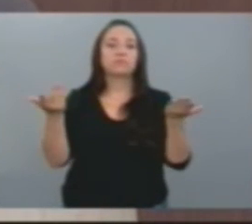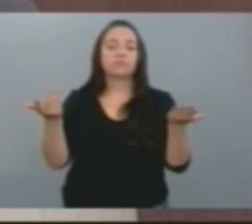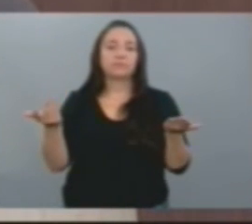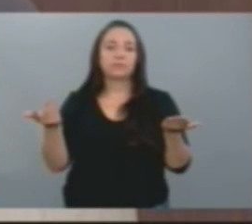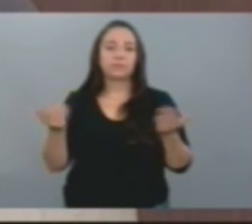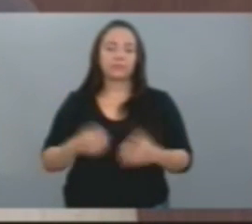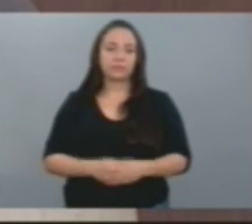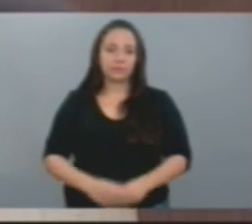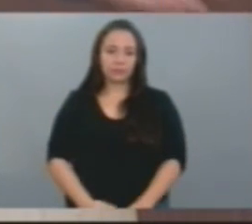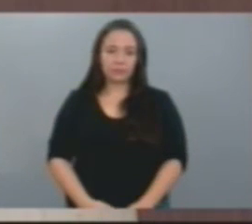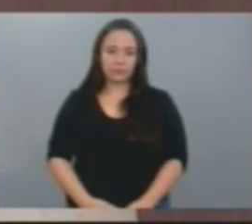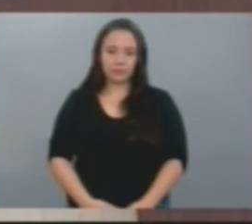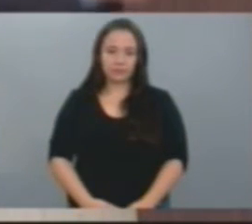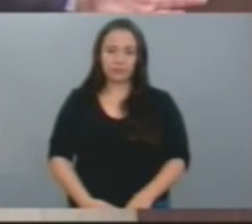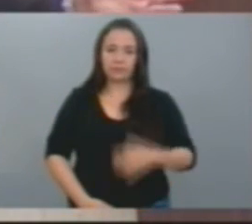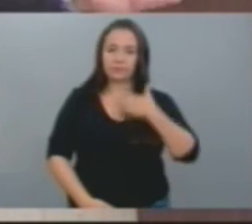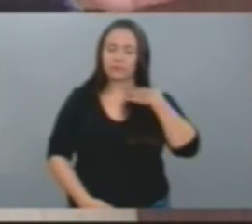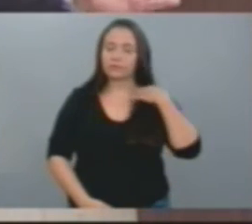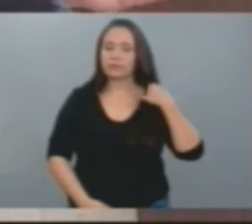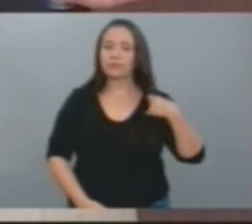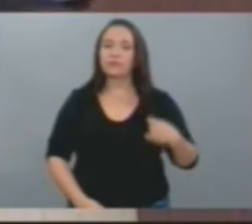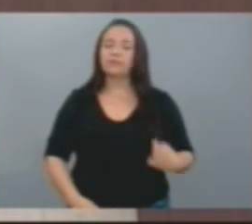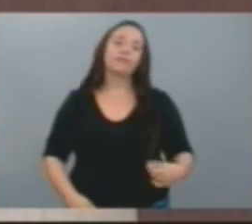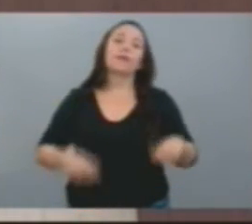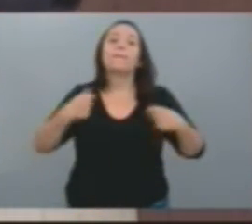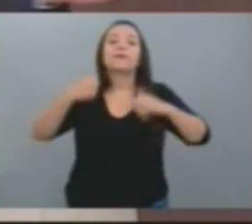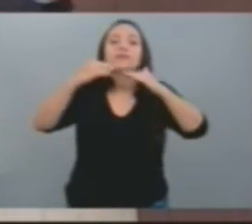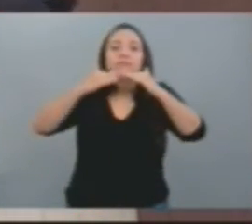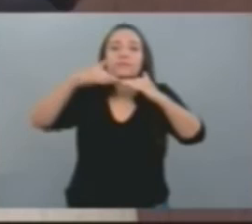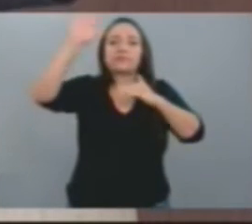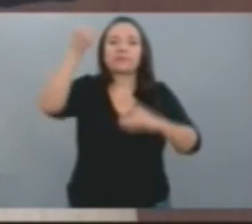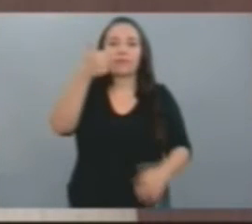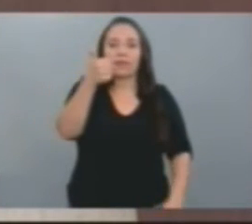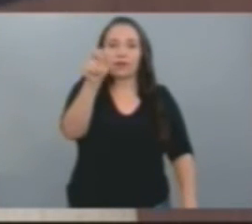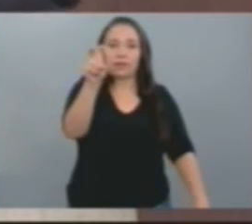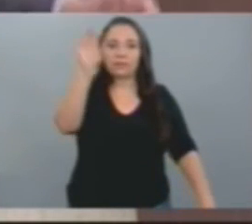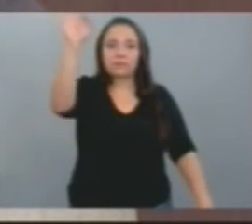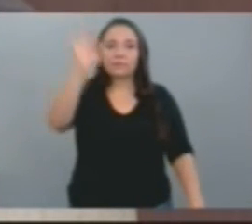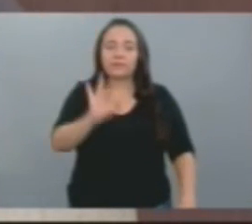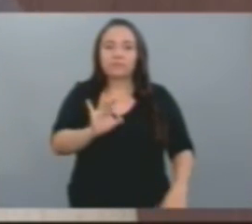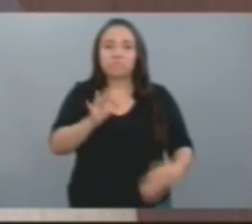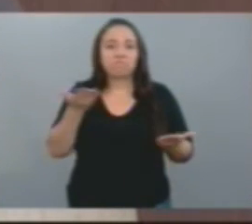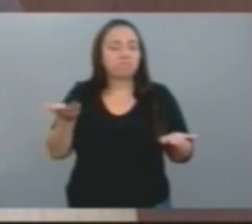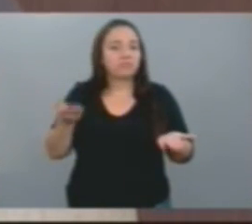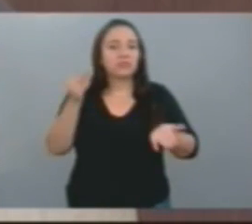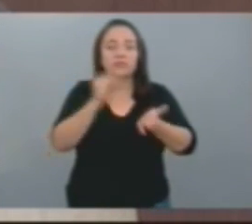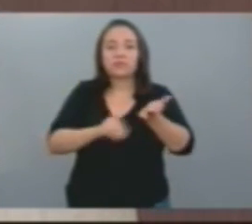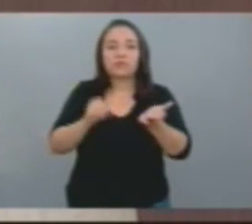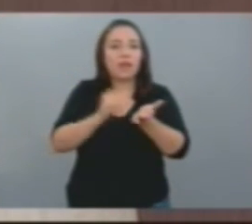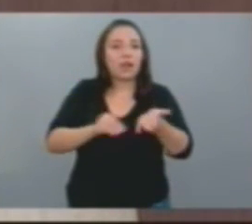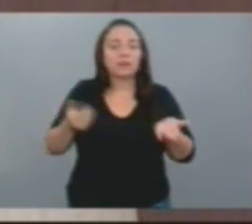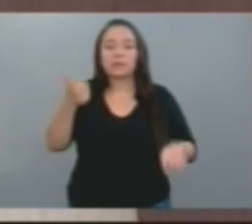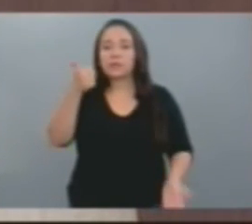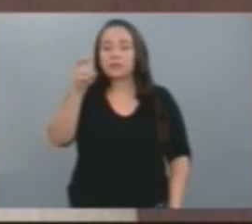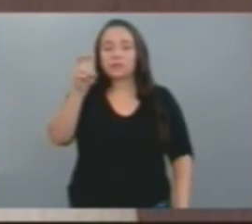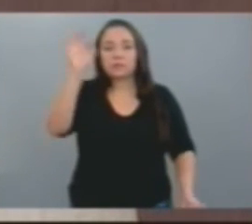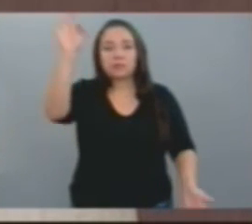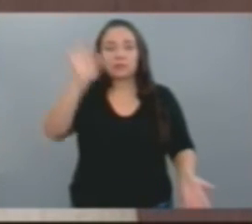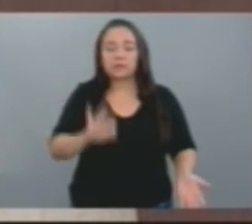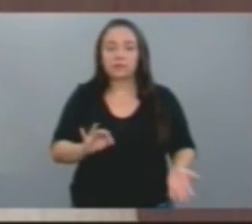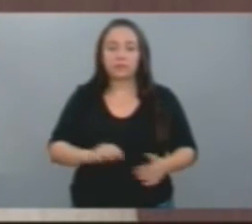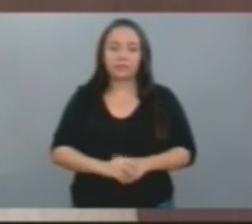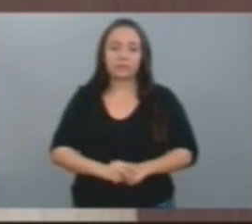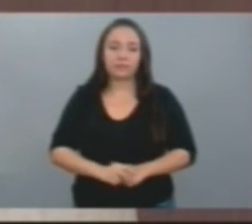garantida. O mínimo seria de 15%, mas nem isso ainda foi garantido. Pior,